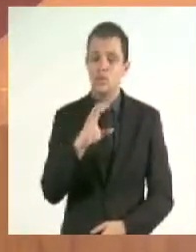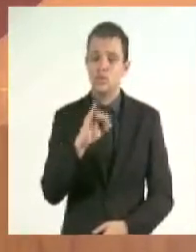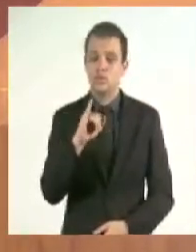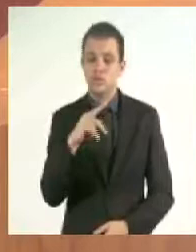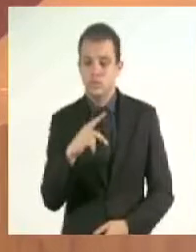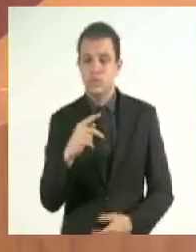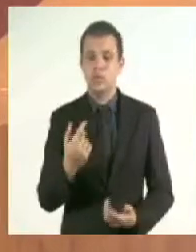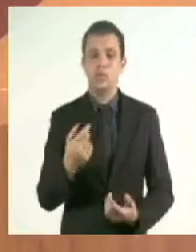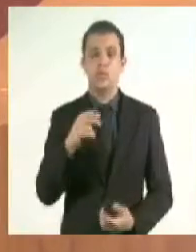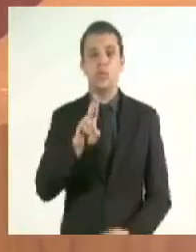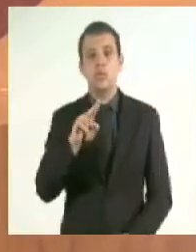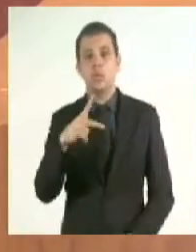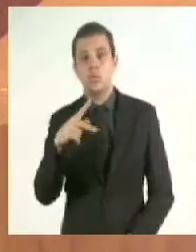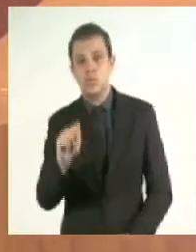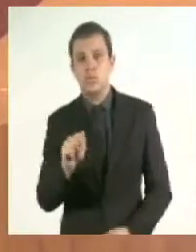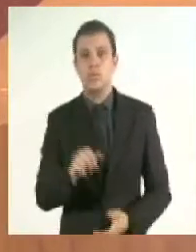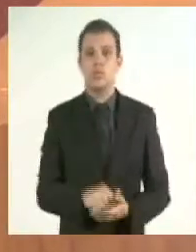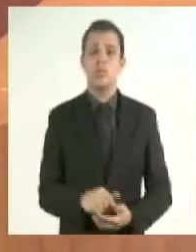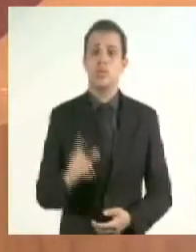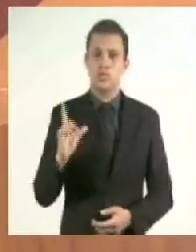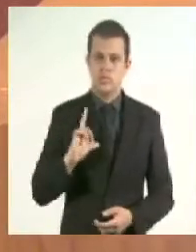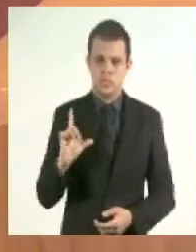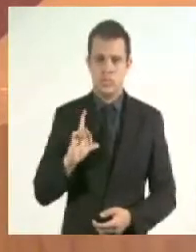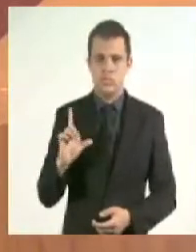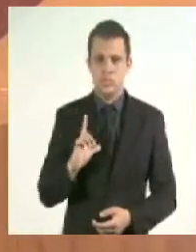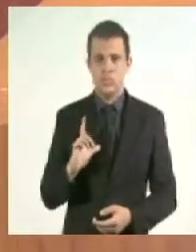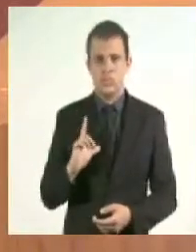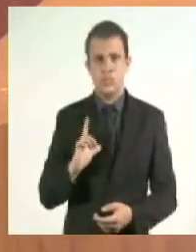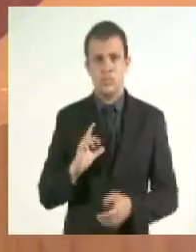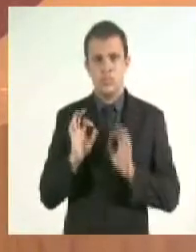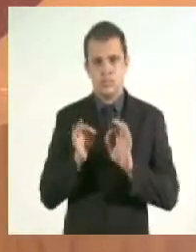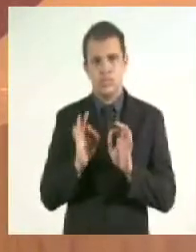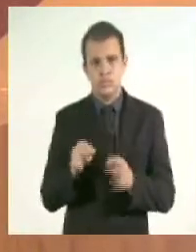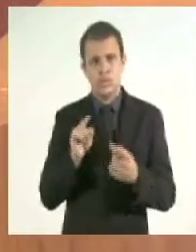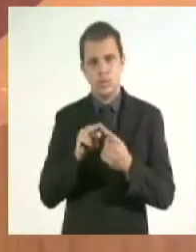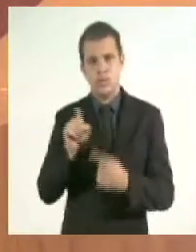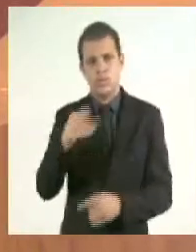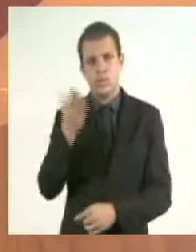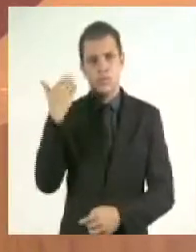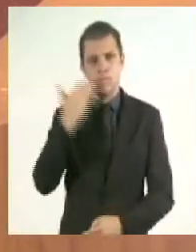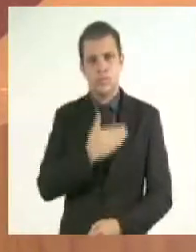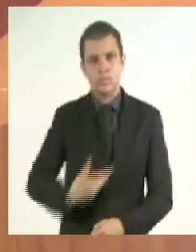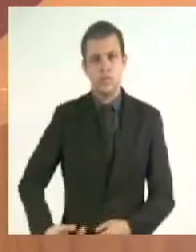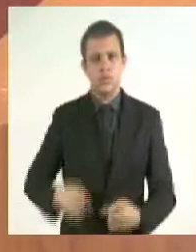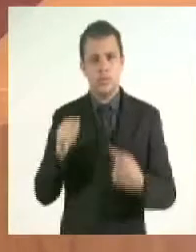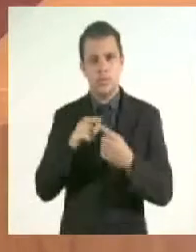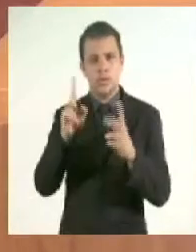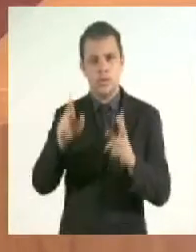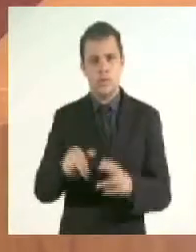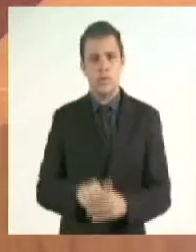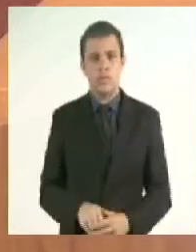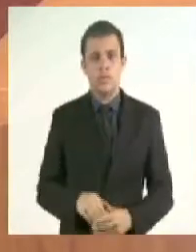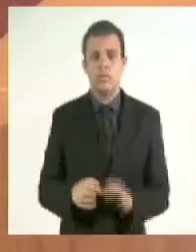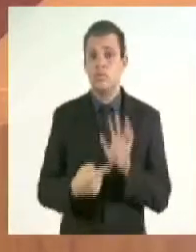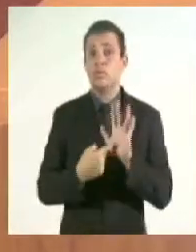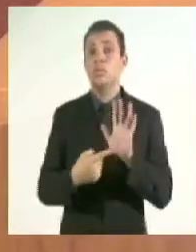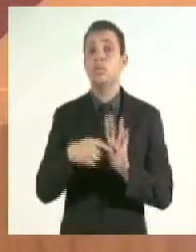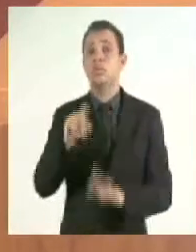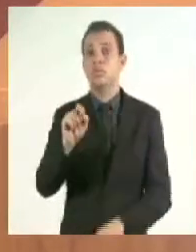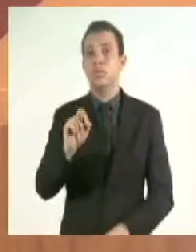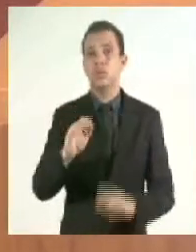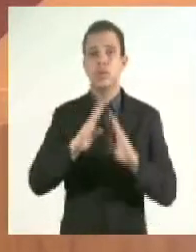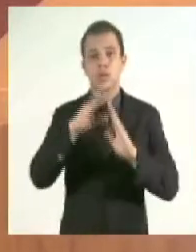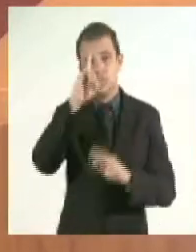vão continuar sendo atendidas da forma que o governo passado atendia, mostrar que os hospitais vão funcionar da forma